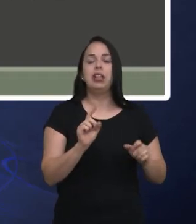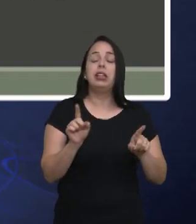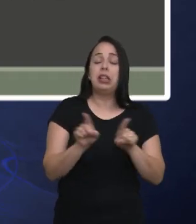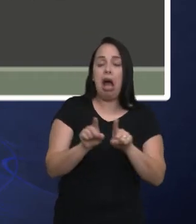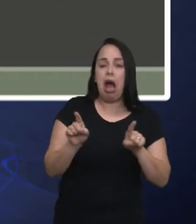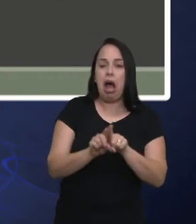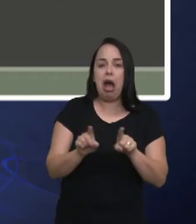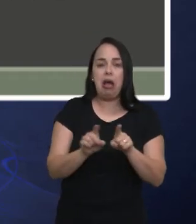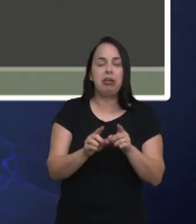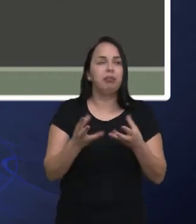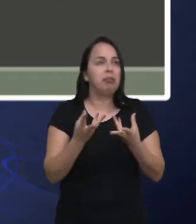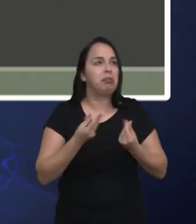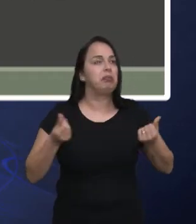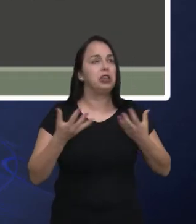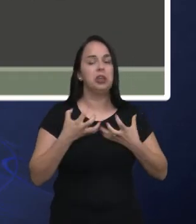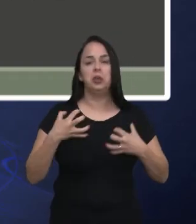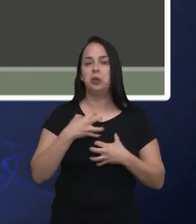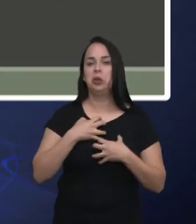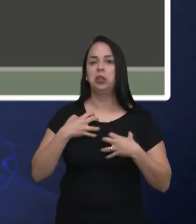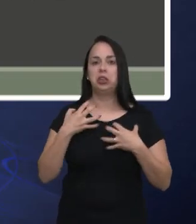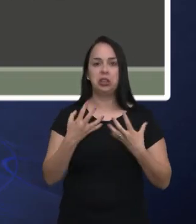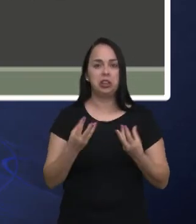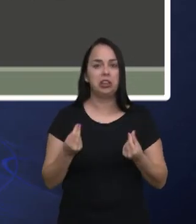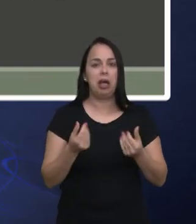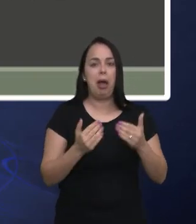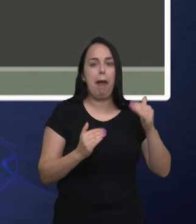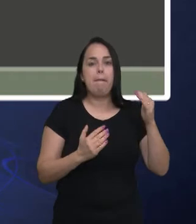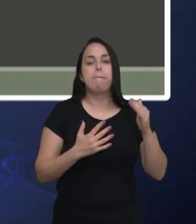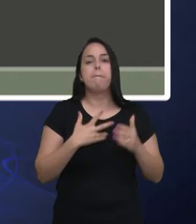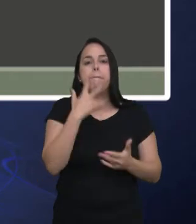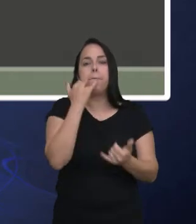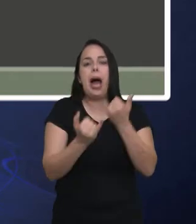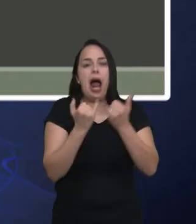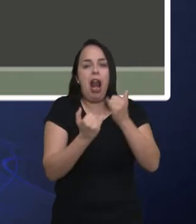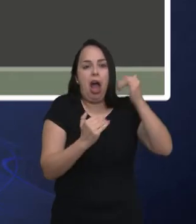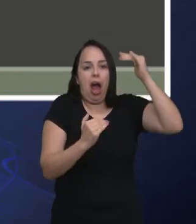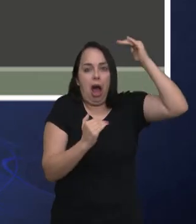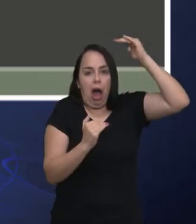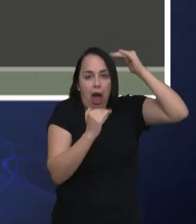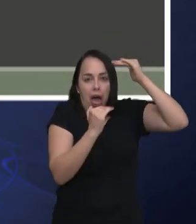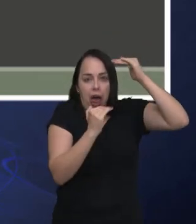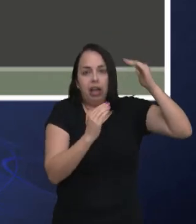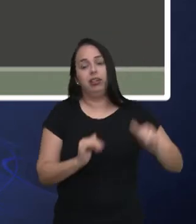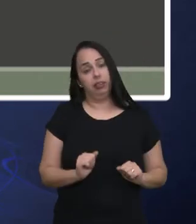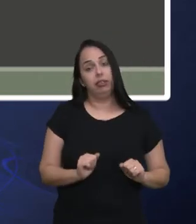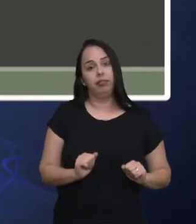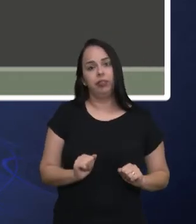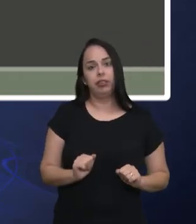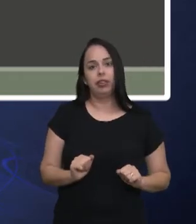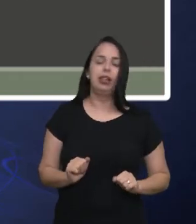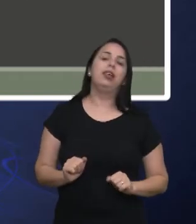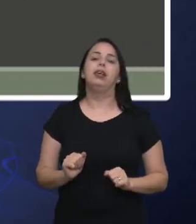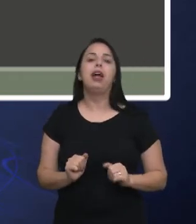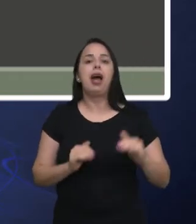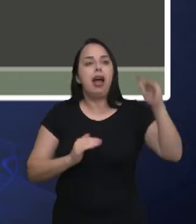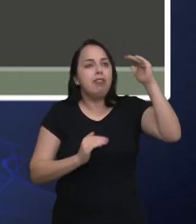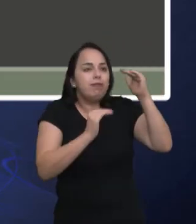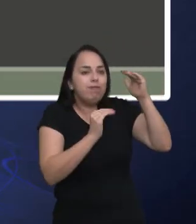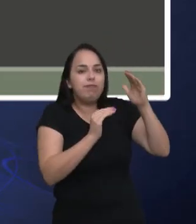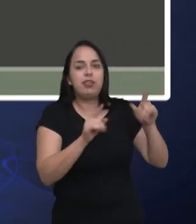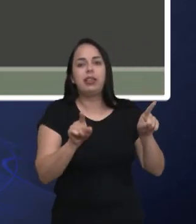com a sensação de esmagamento, que é isso que as pessoas relatam. O rebaixamento